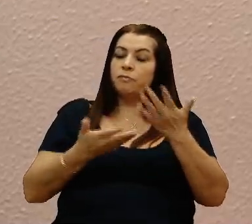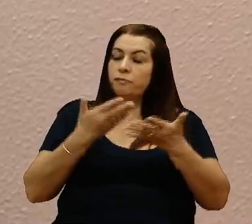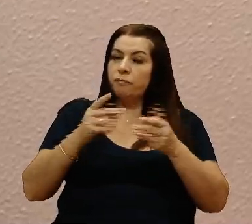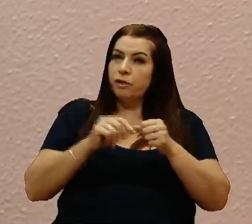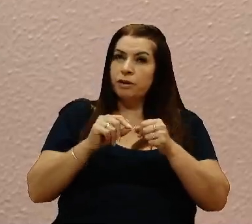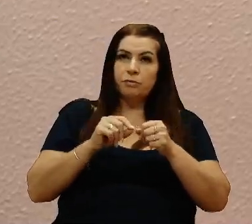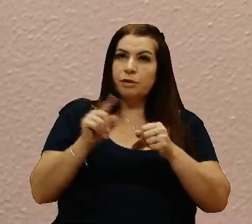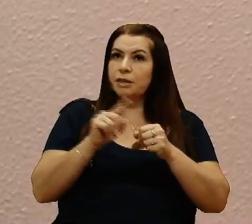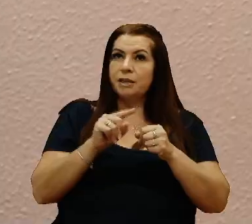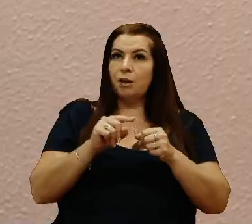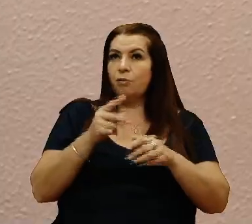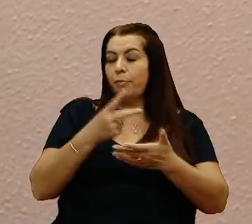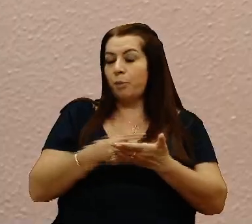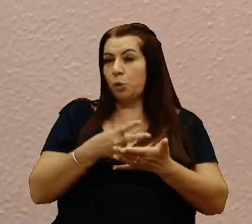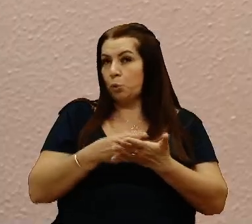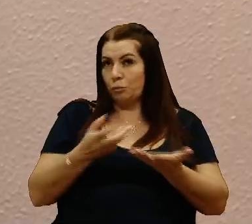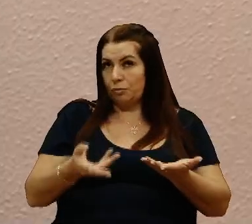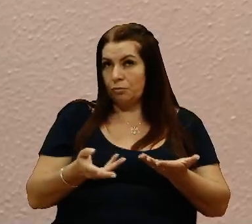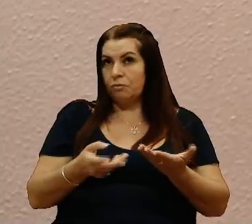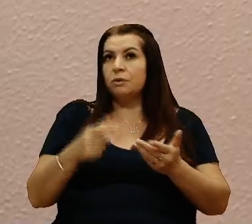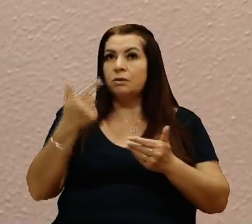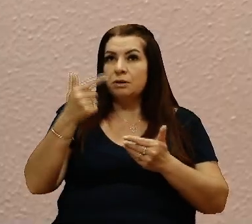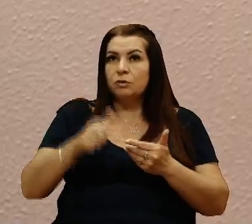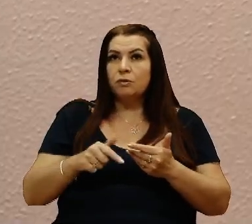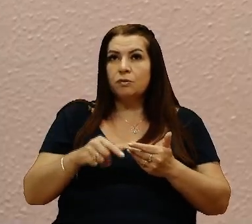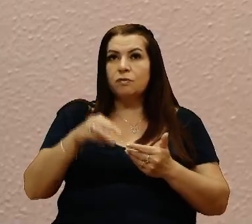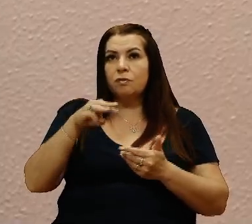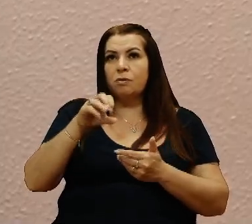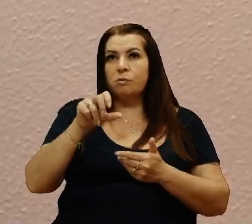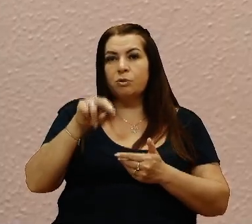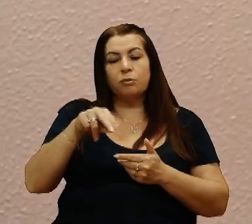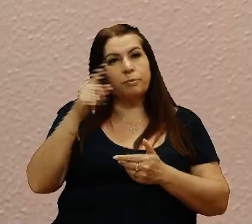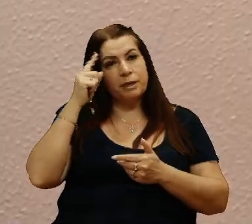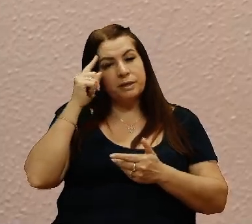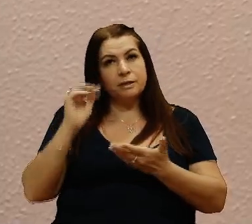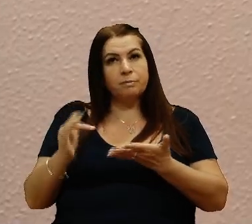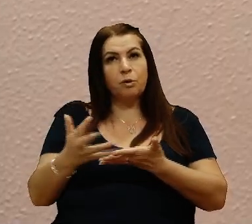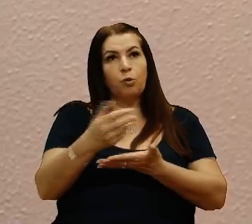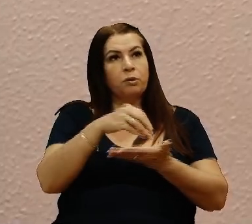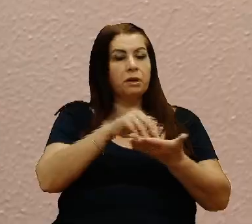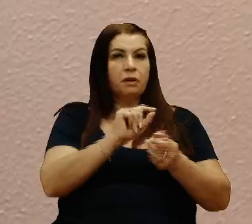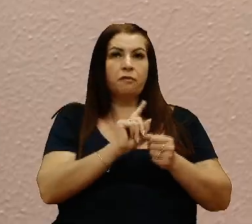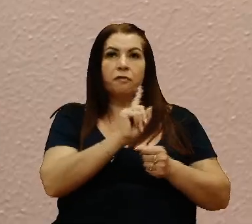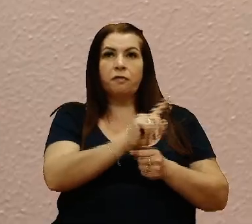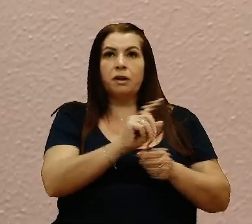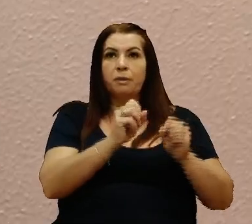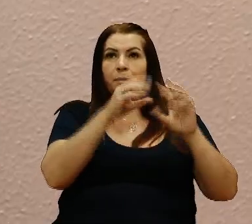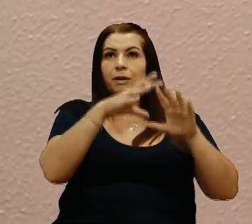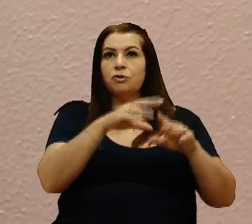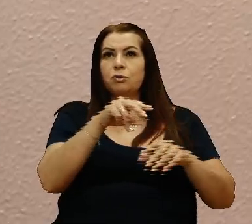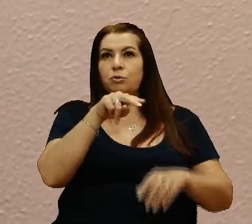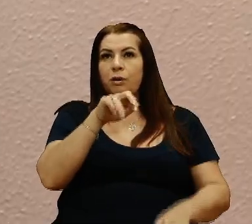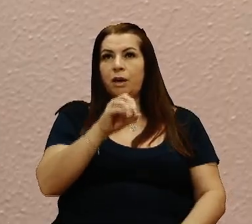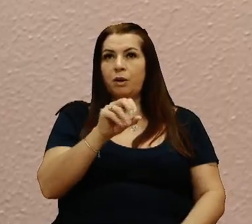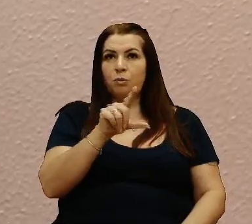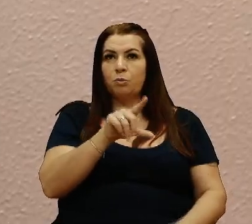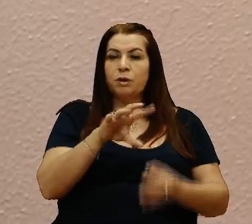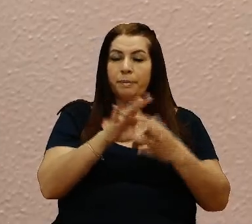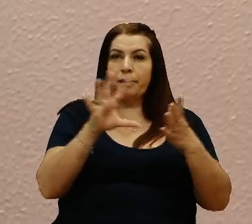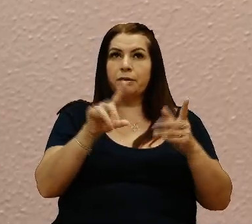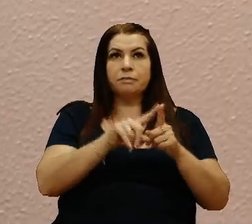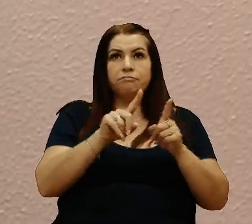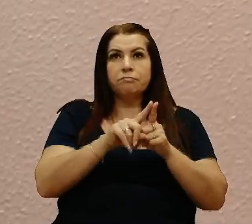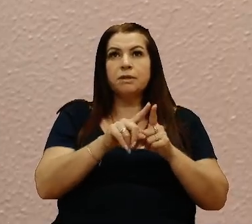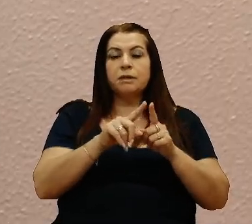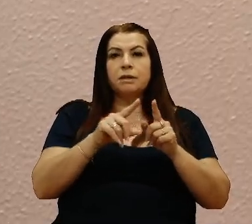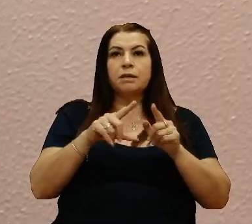mercadoria. Então, mais uma vez, Milton me parece que vai para a Codeca para fazer a mágica dos neoliberais, que é tornar uma empresa que